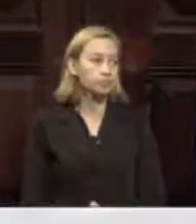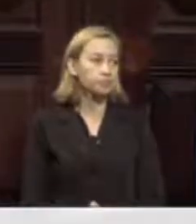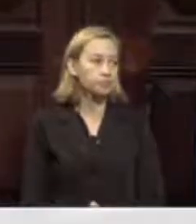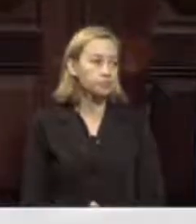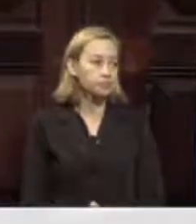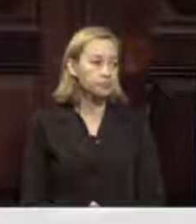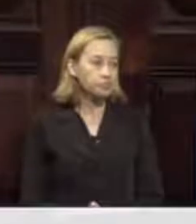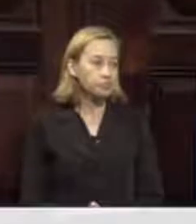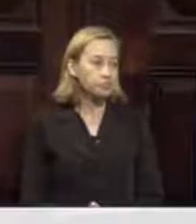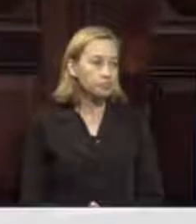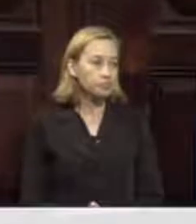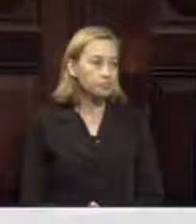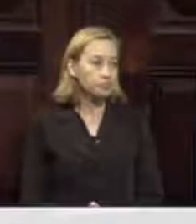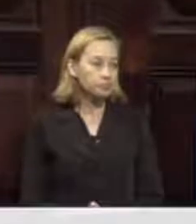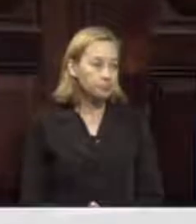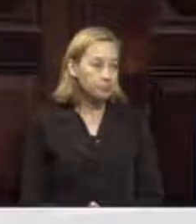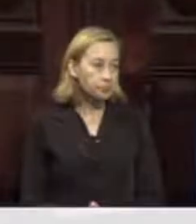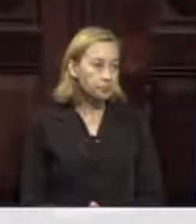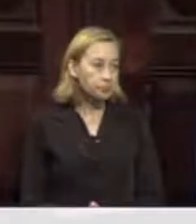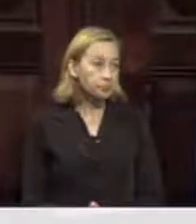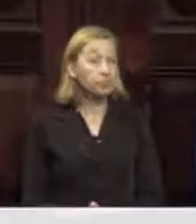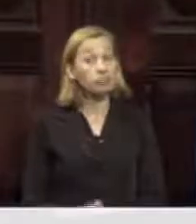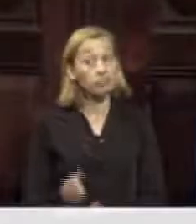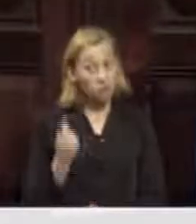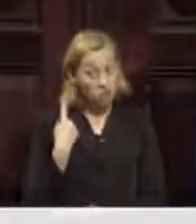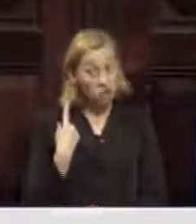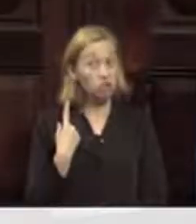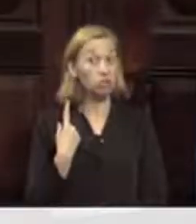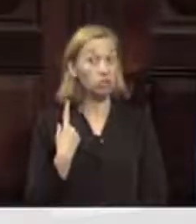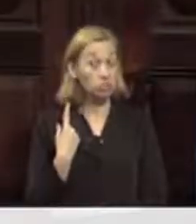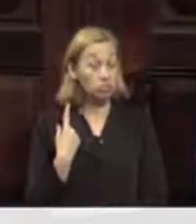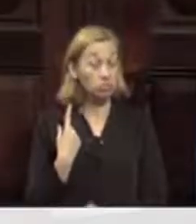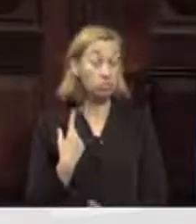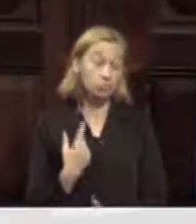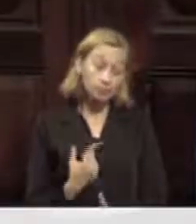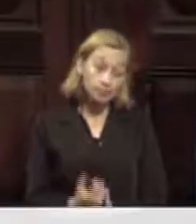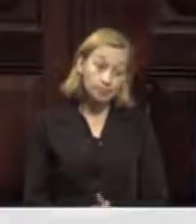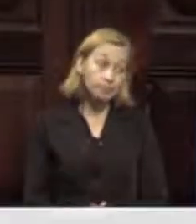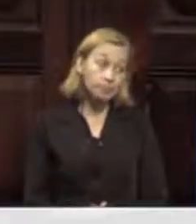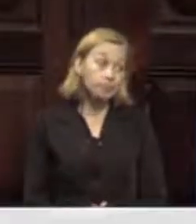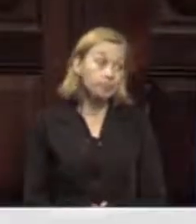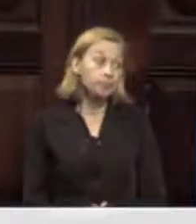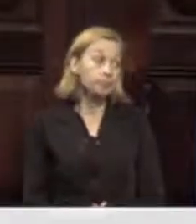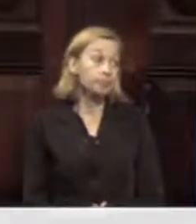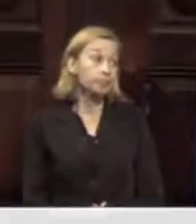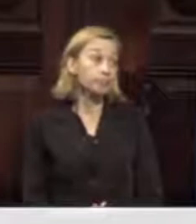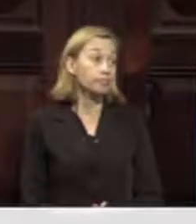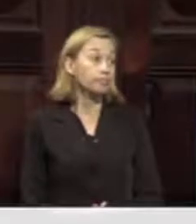me causa estranheza não ter